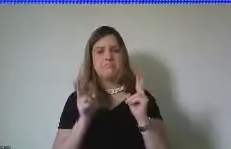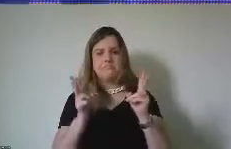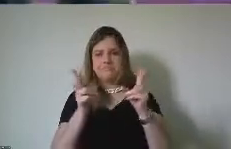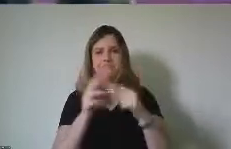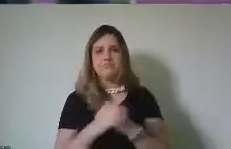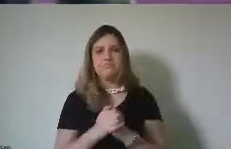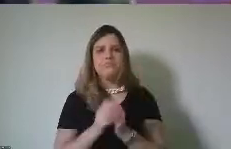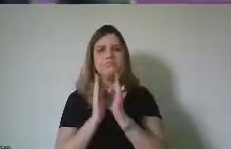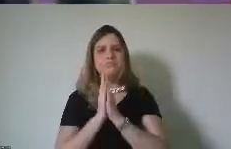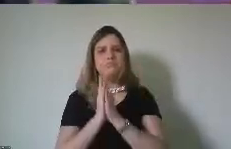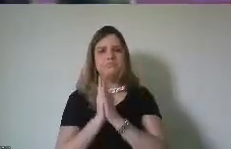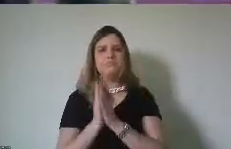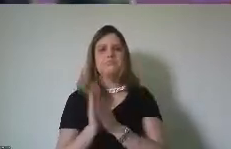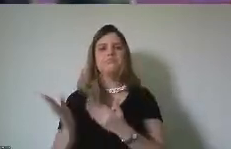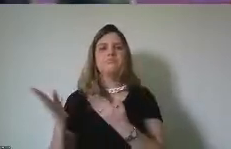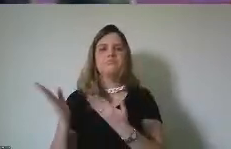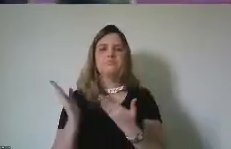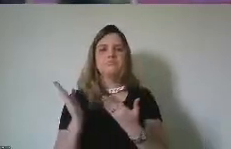Luiz